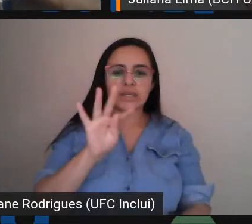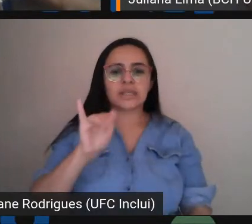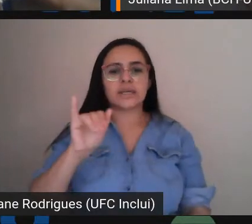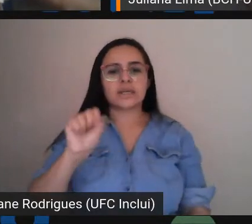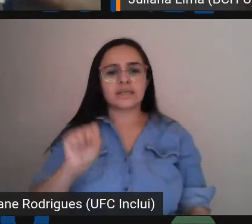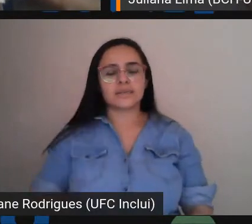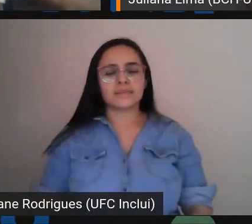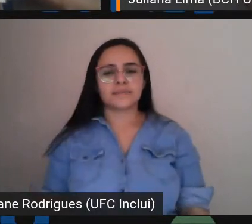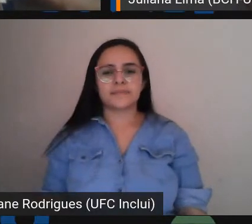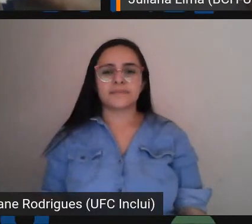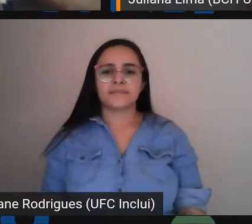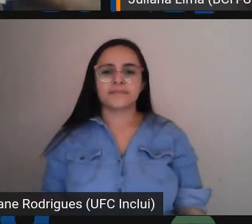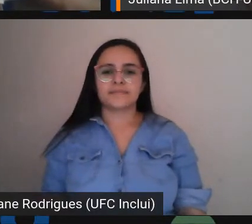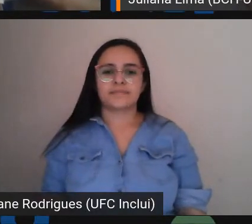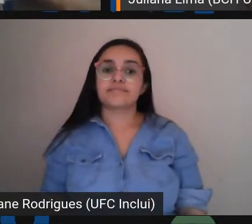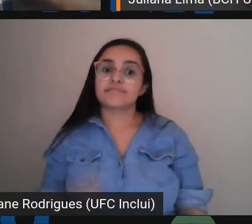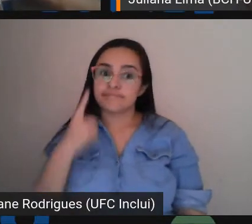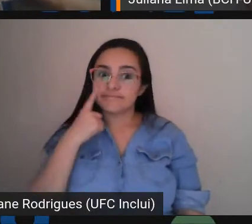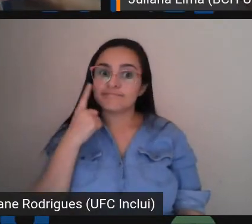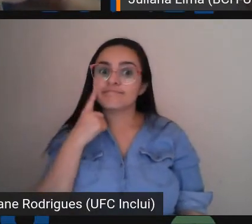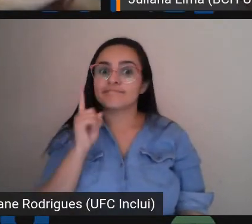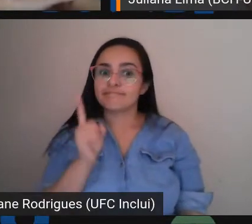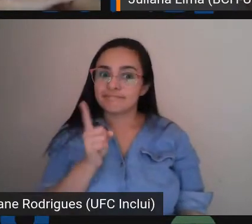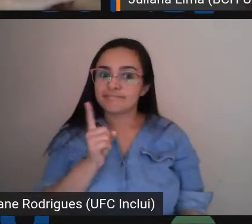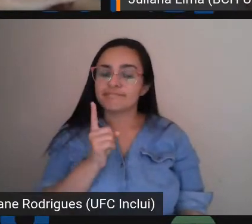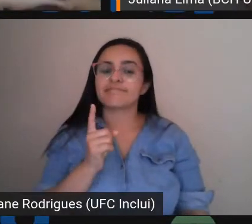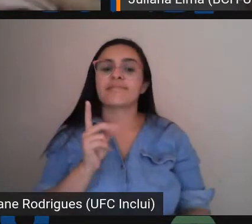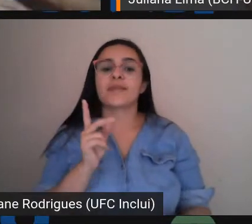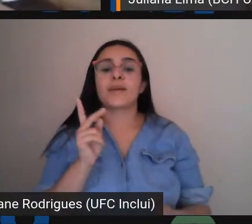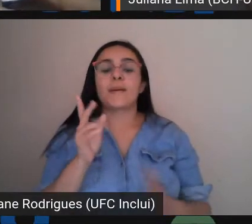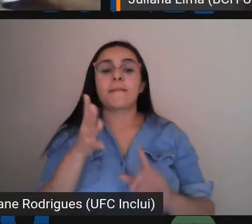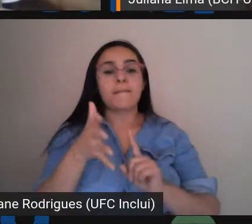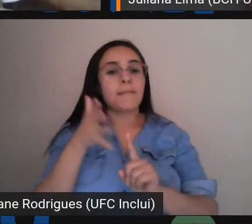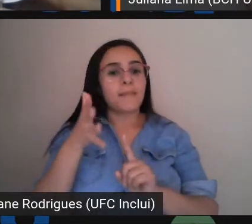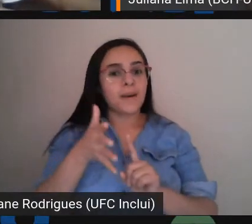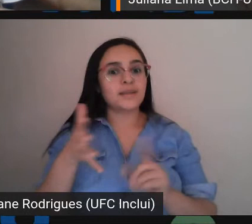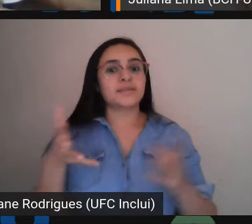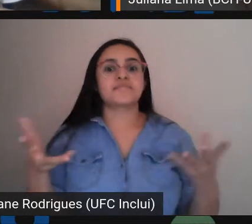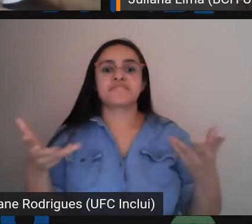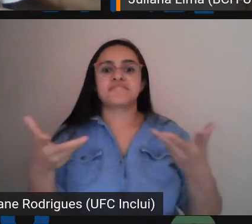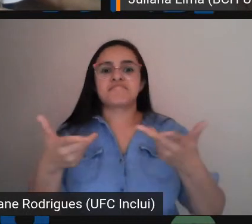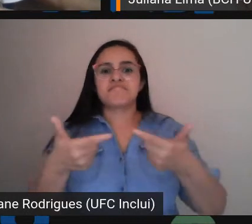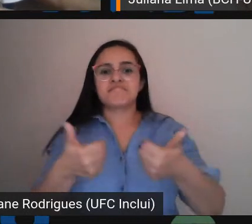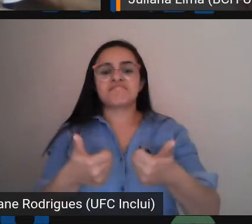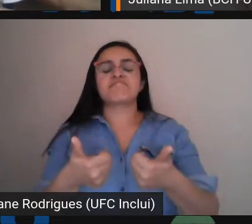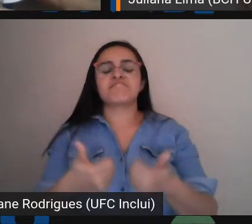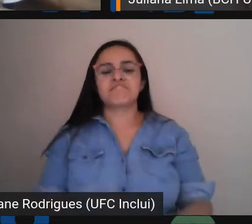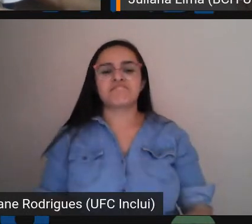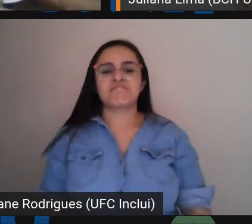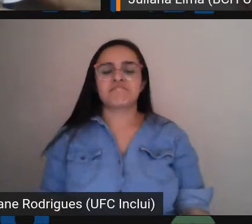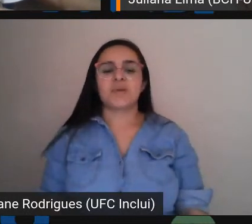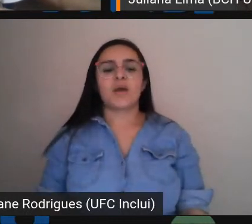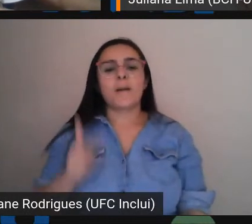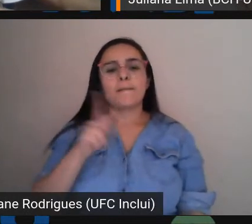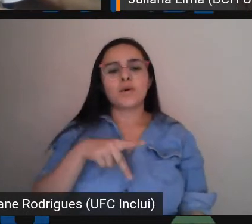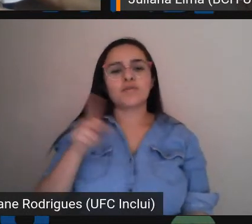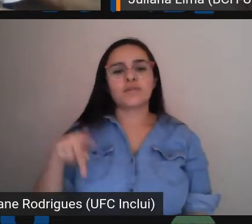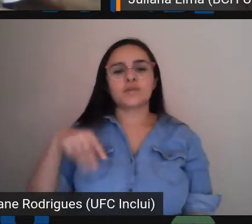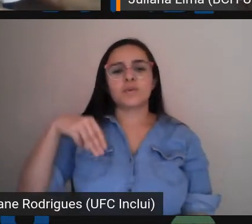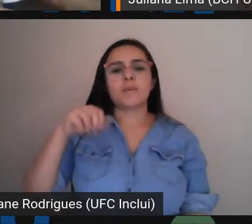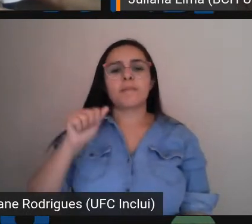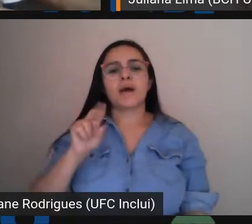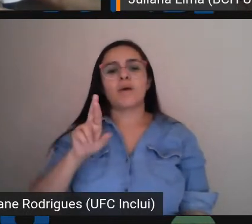tá vendo, pessoal, como a gente só convida palestrantes de qualidade para a SMPC? Então, o professor Maurício já participou